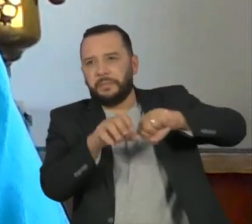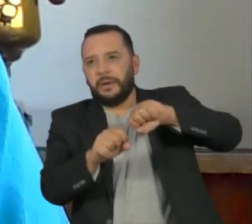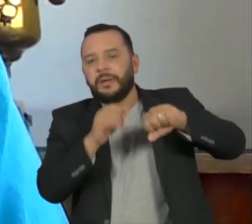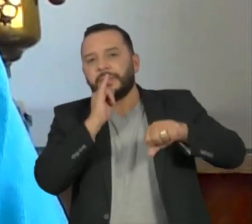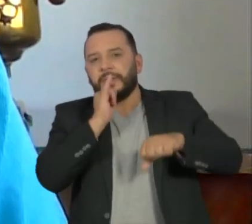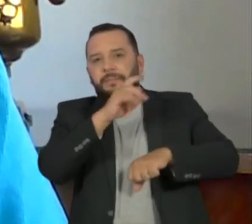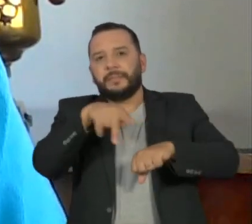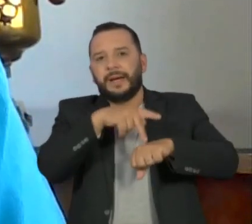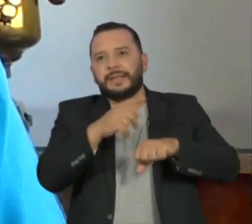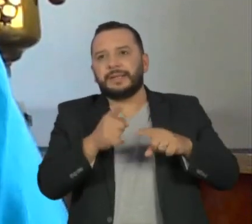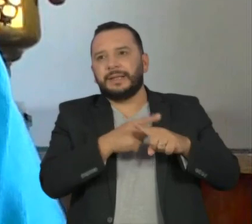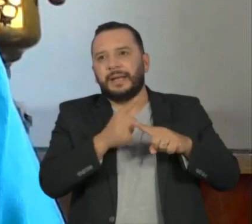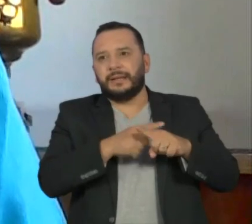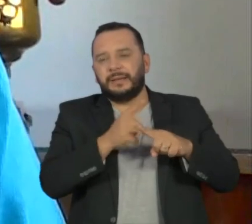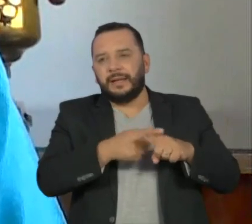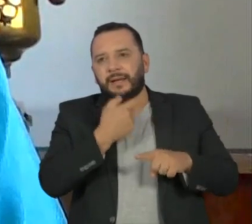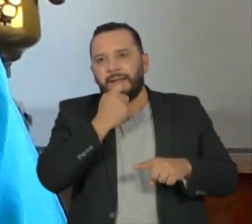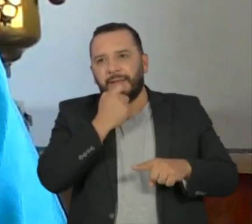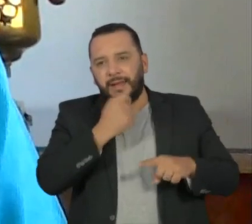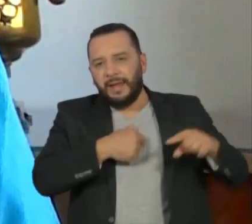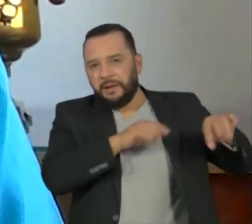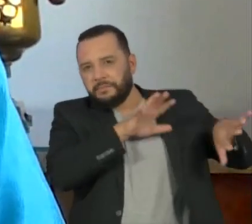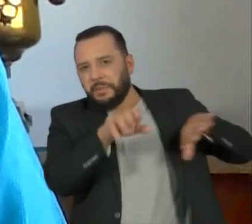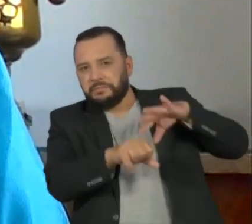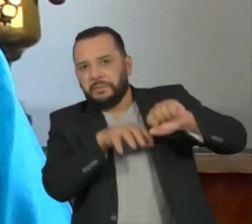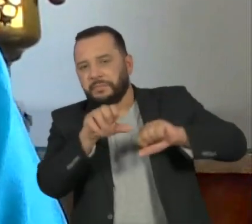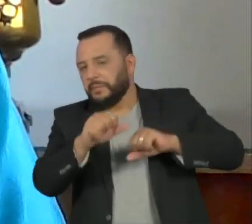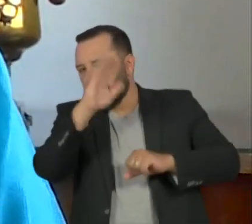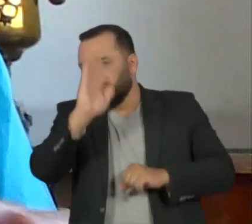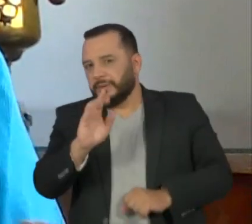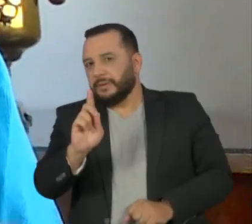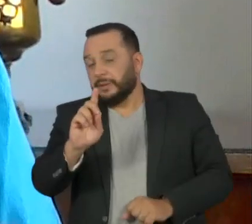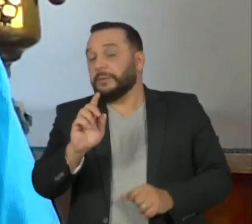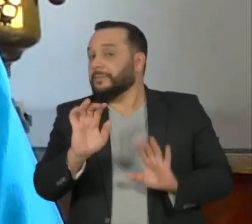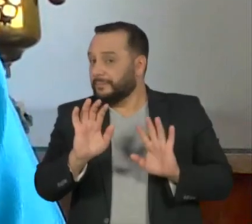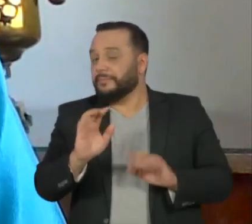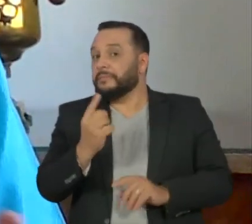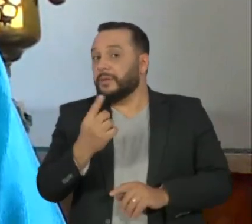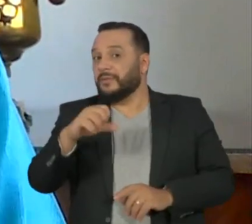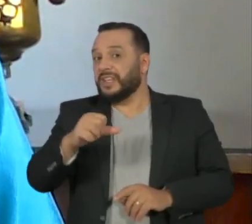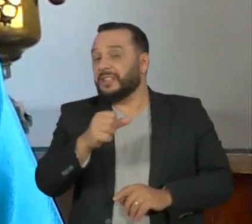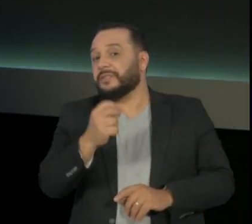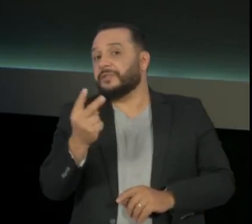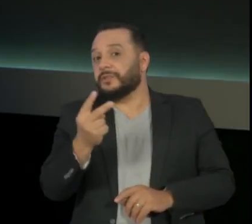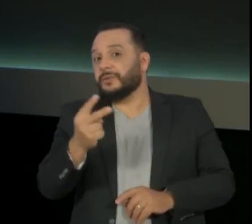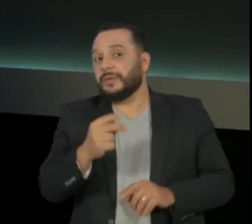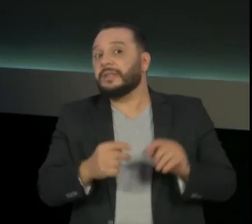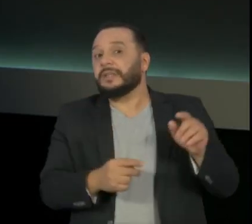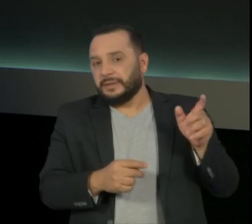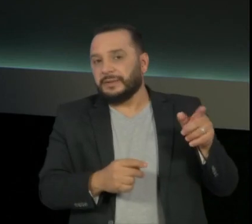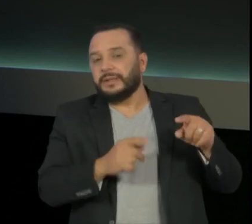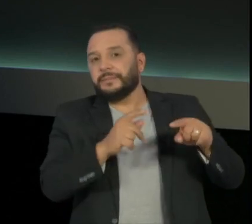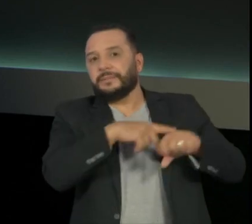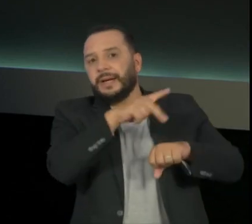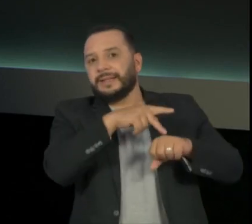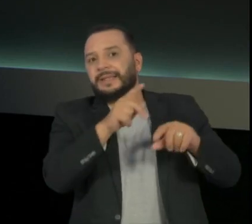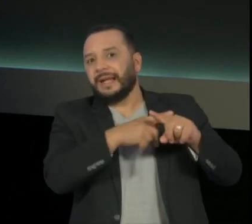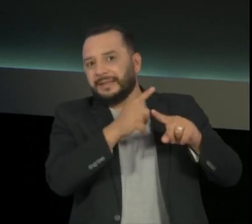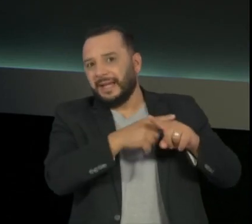Porque a Inglaterra, nessa época, 1822, estava interessadíssima no fim da escravidão.